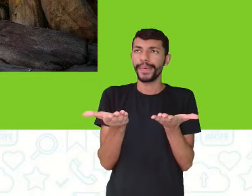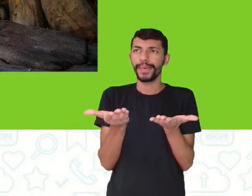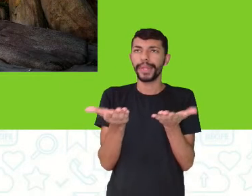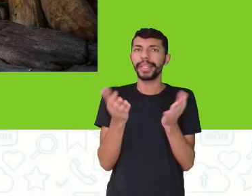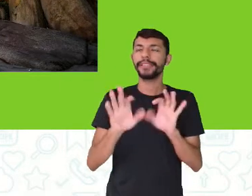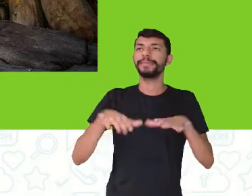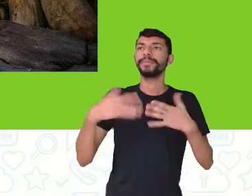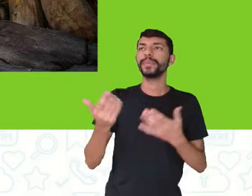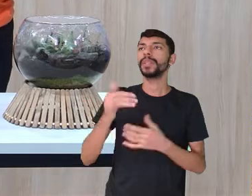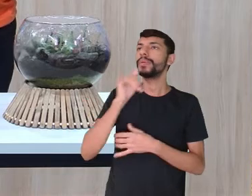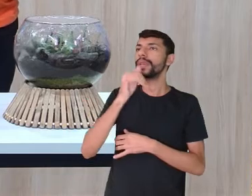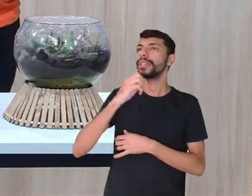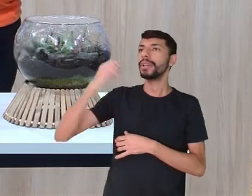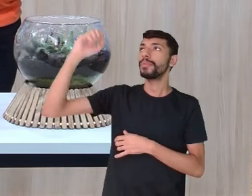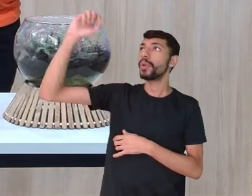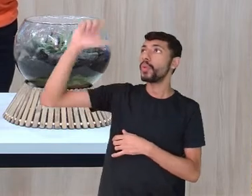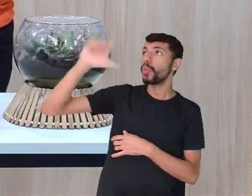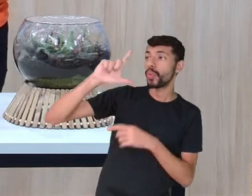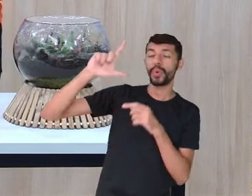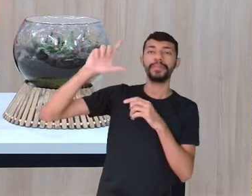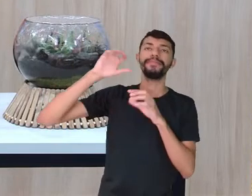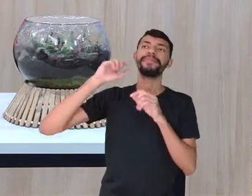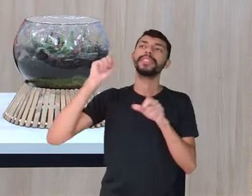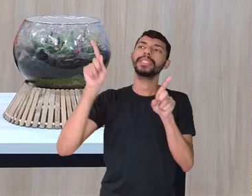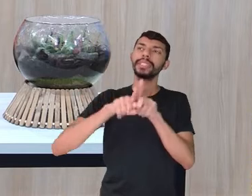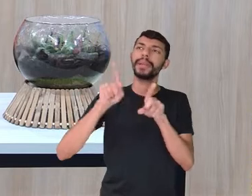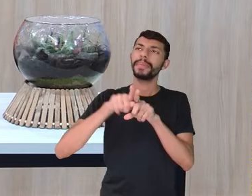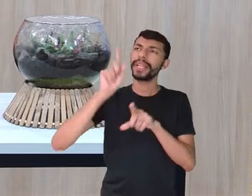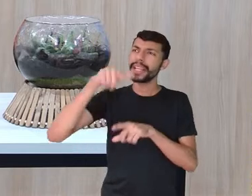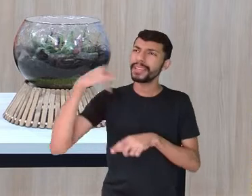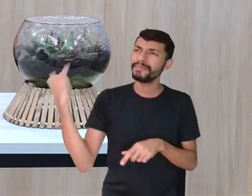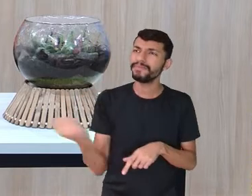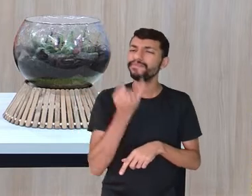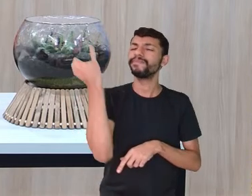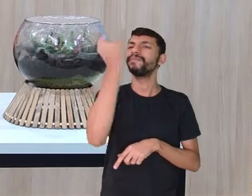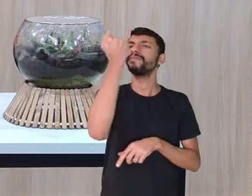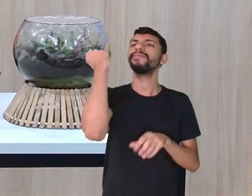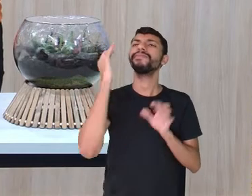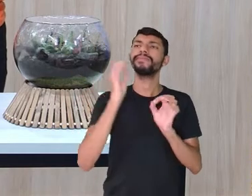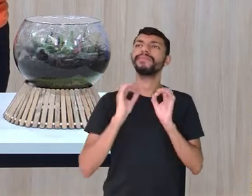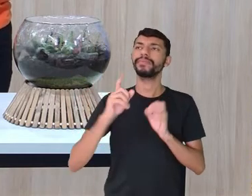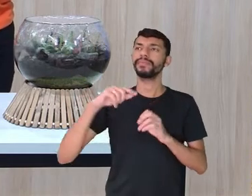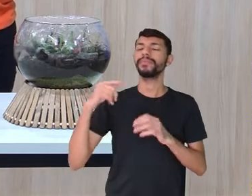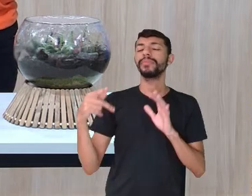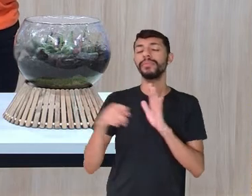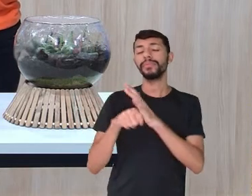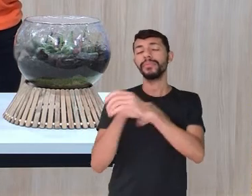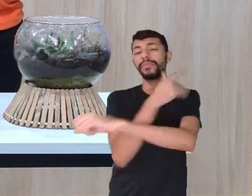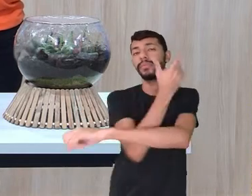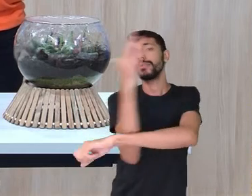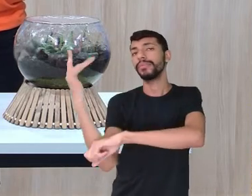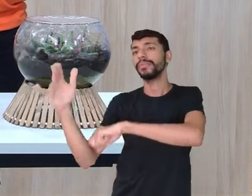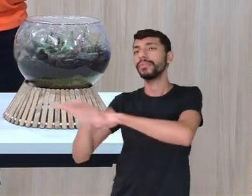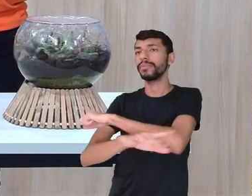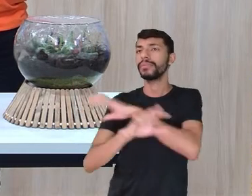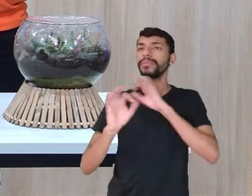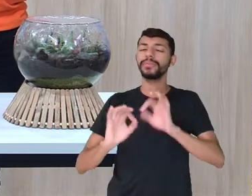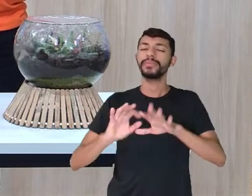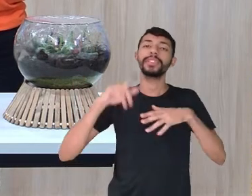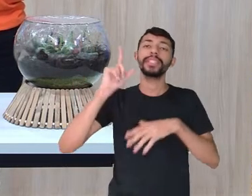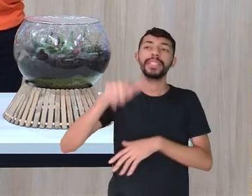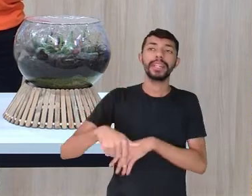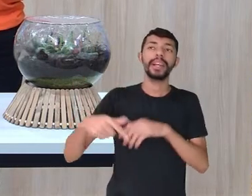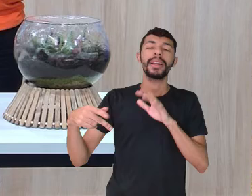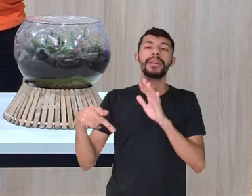luz solar, ela é um dos fatores também de grande importância para o ecossistema. E ele é um